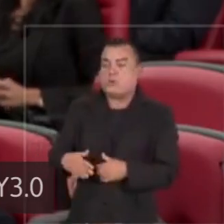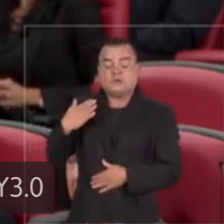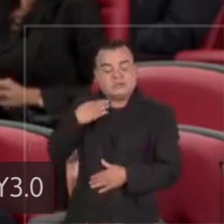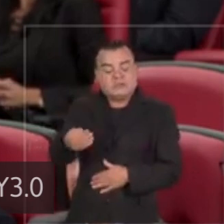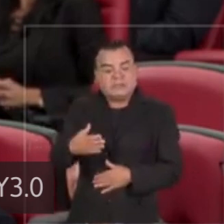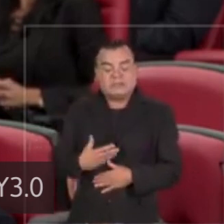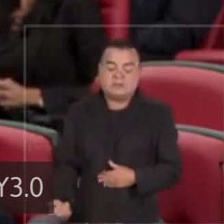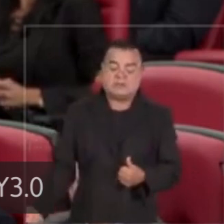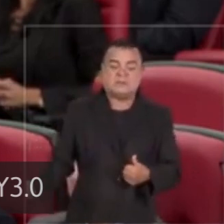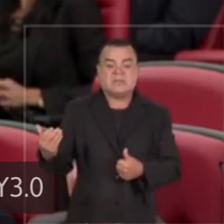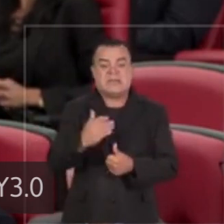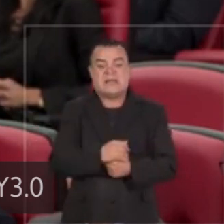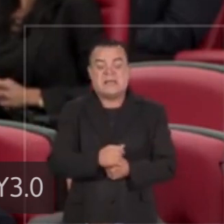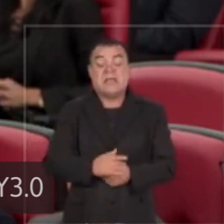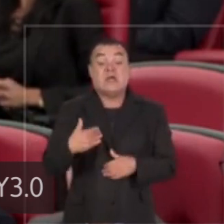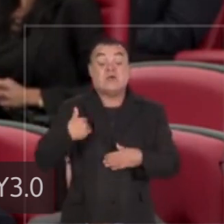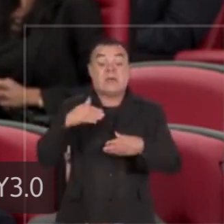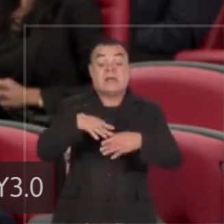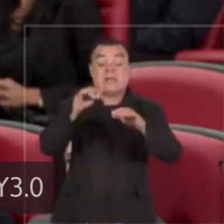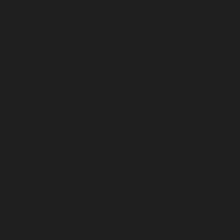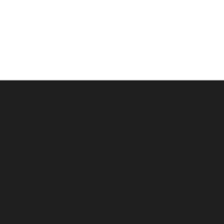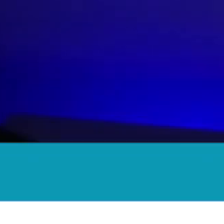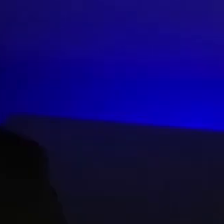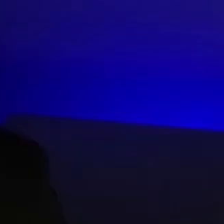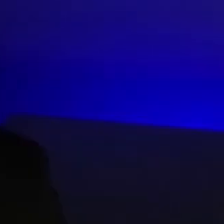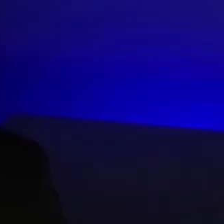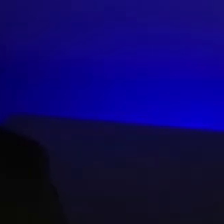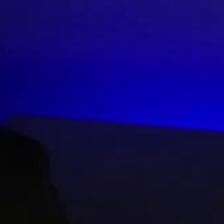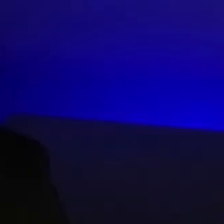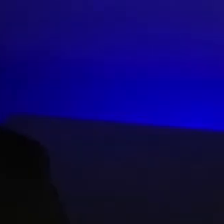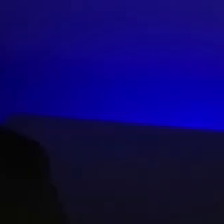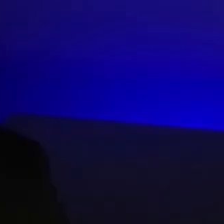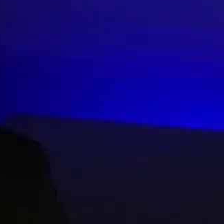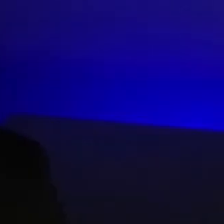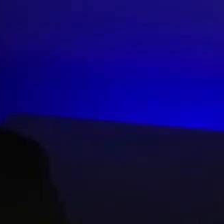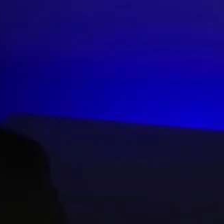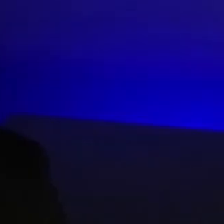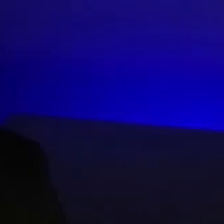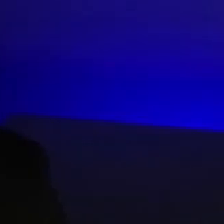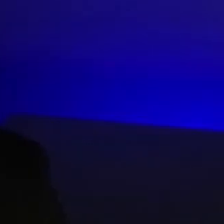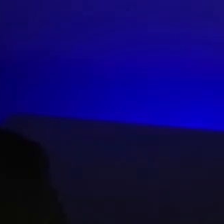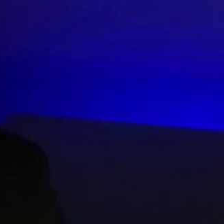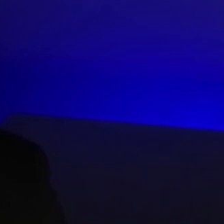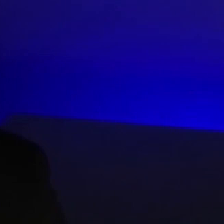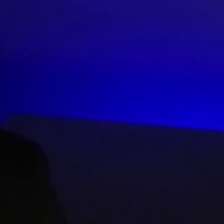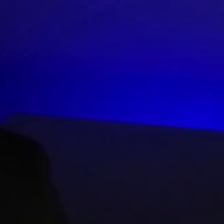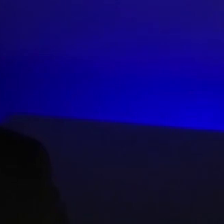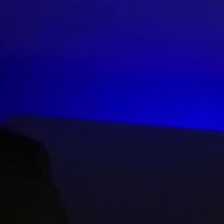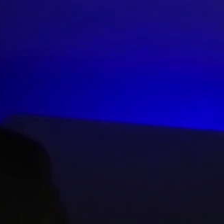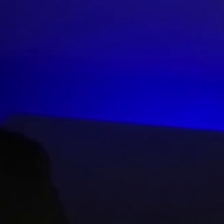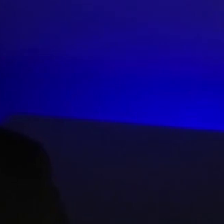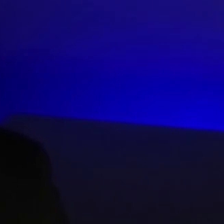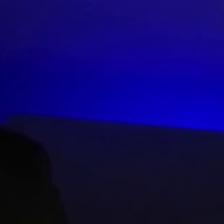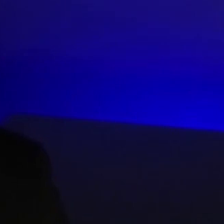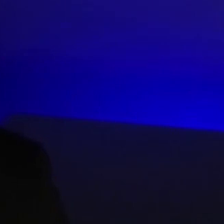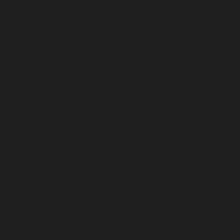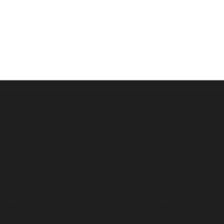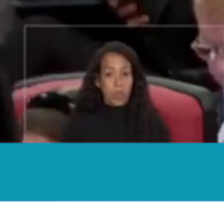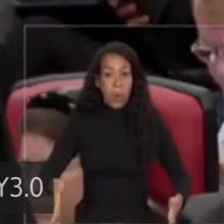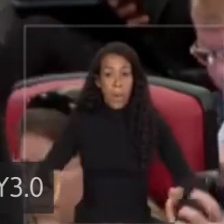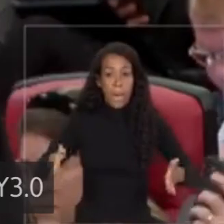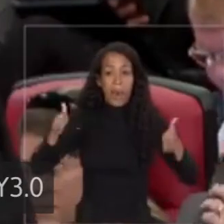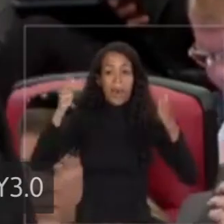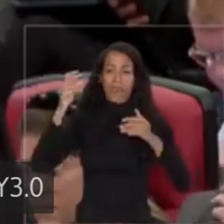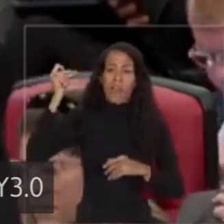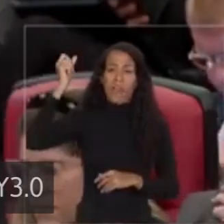Esperança, formada pelos partidos PT, PCdoB e PV. Segundo eles, Dallagnol pediu afastamento do cargo de procurador para fugir dos processos.